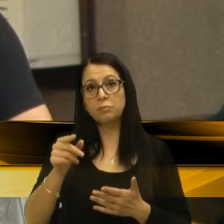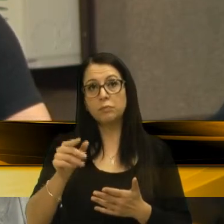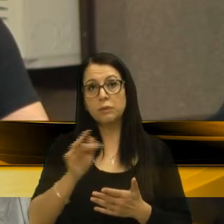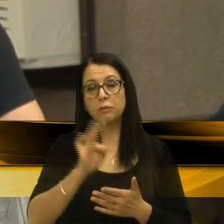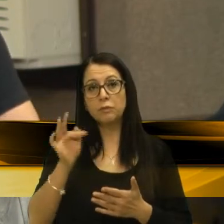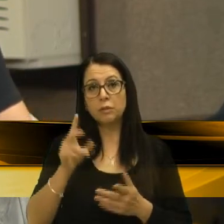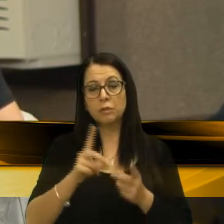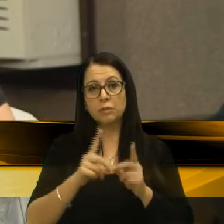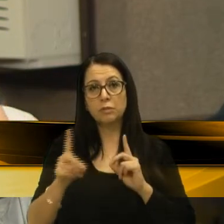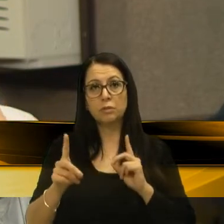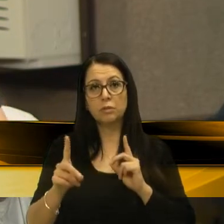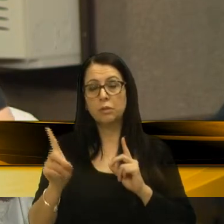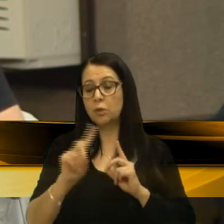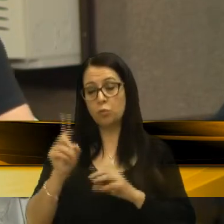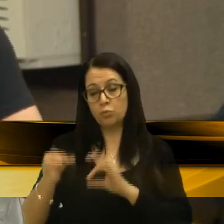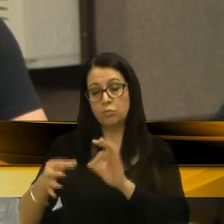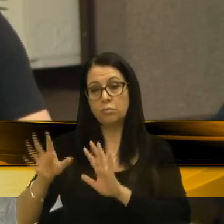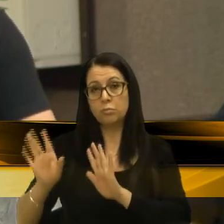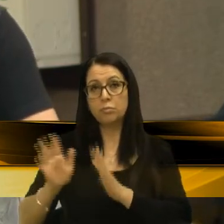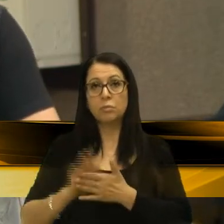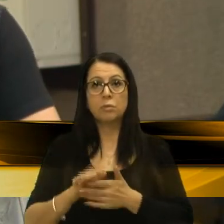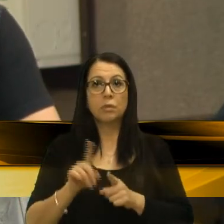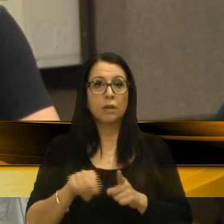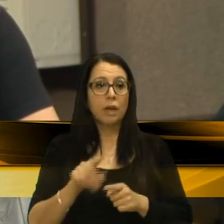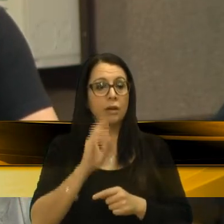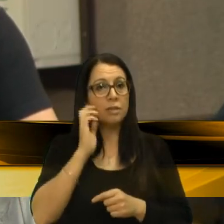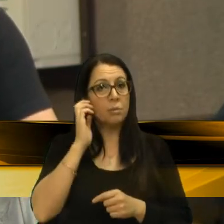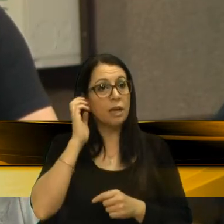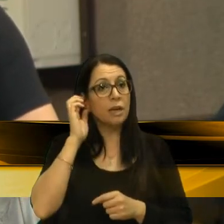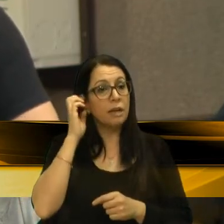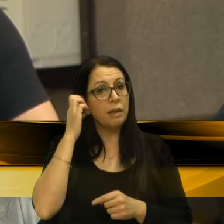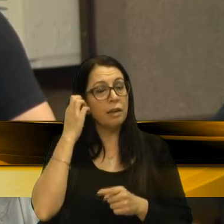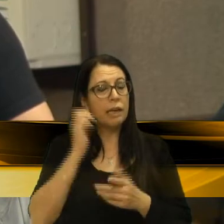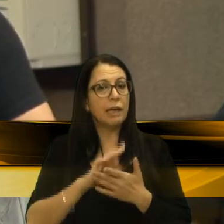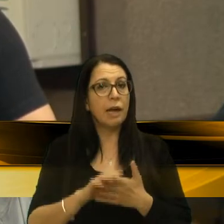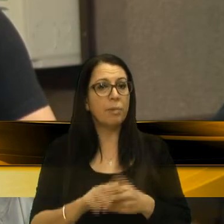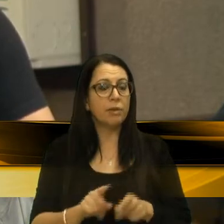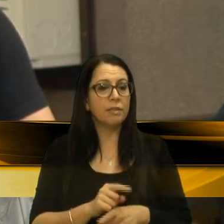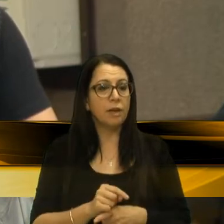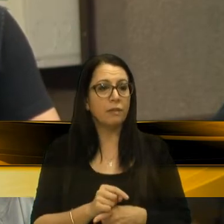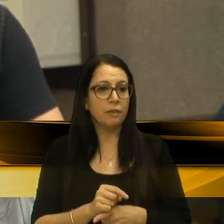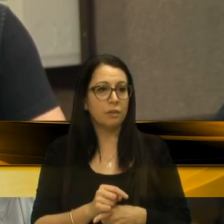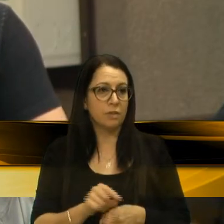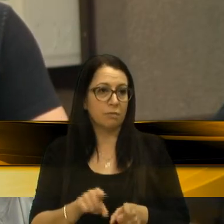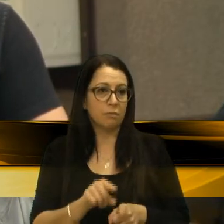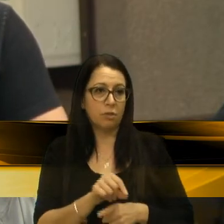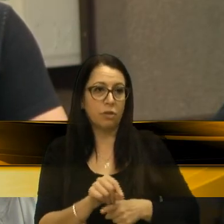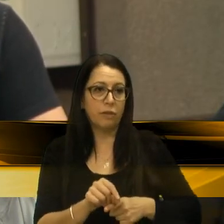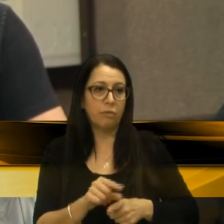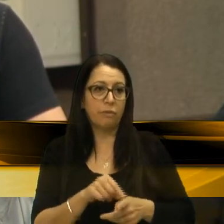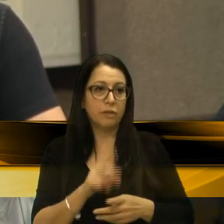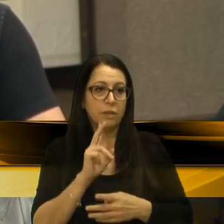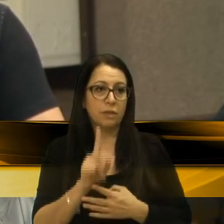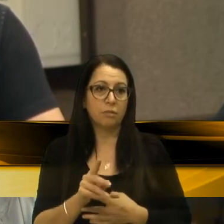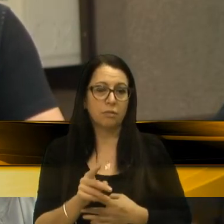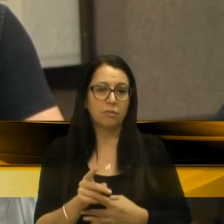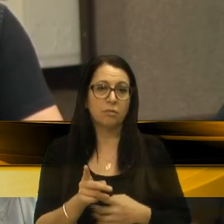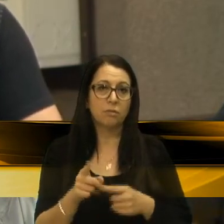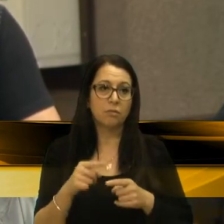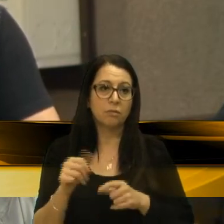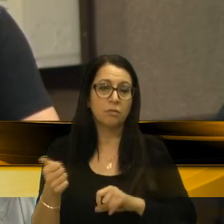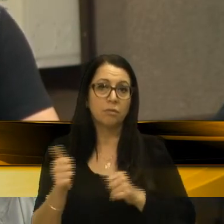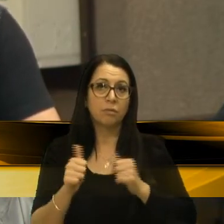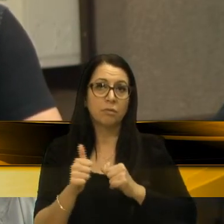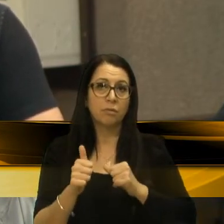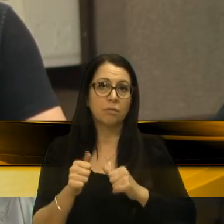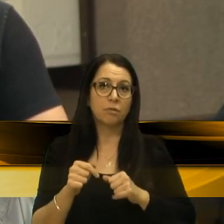distância, que eu não faço julgamento, mas que estão no cursam 8 créditos, já podem dar aula. E aí a qualidade também